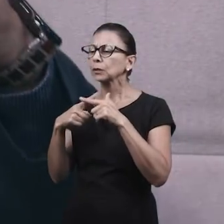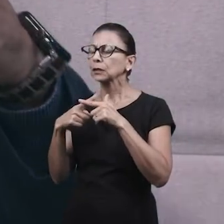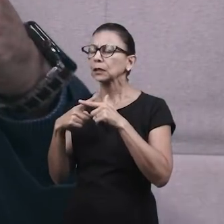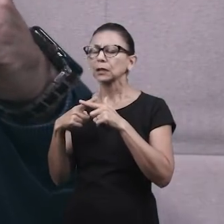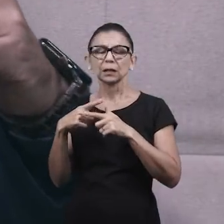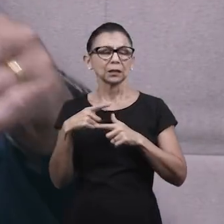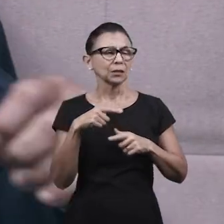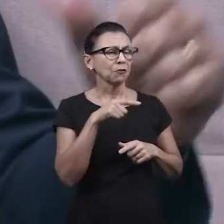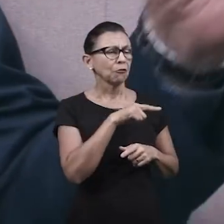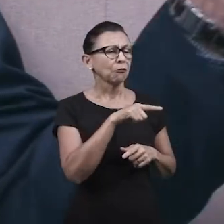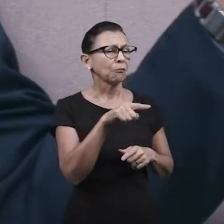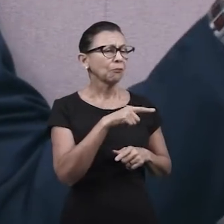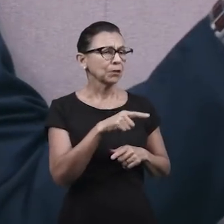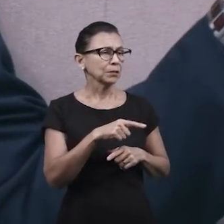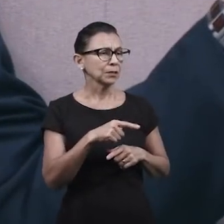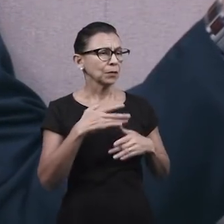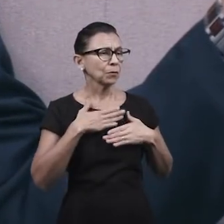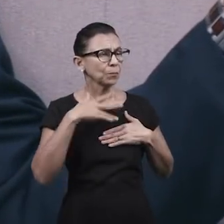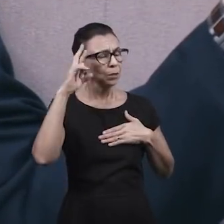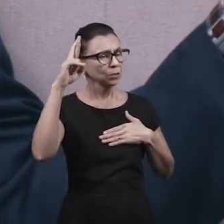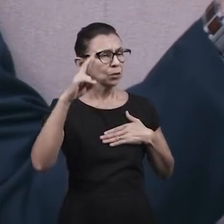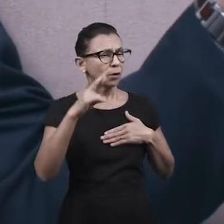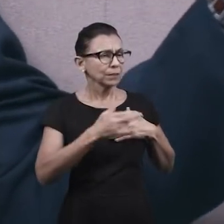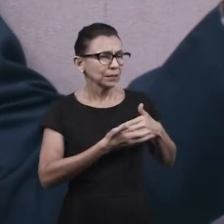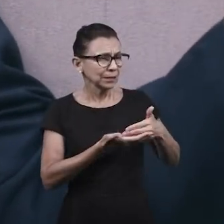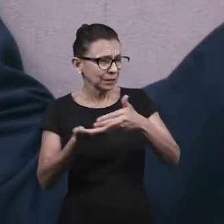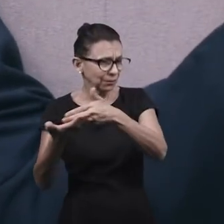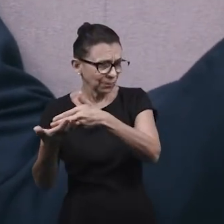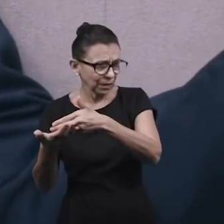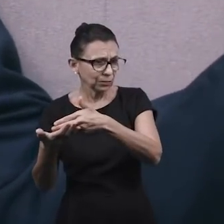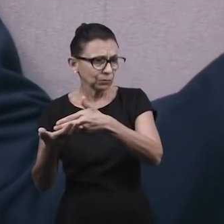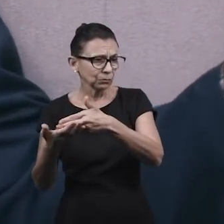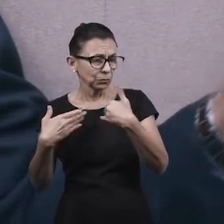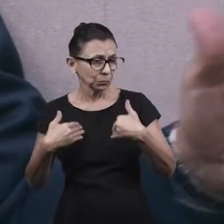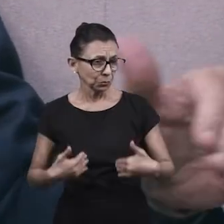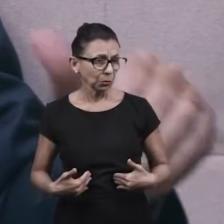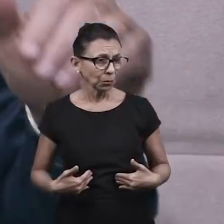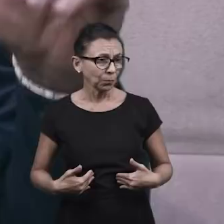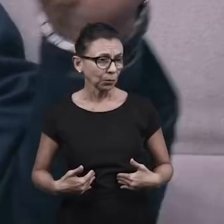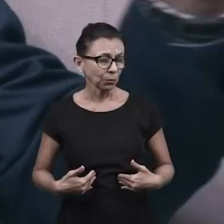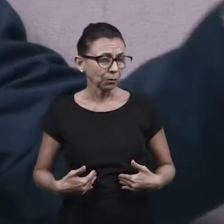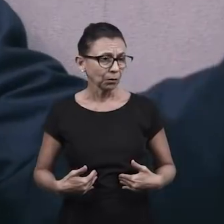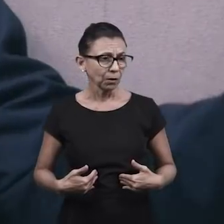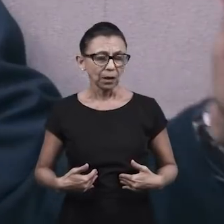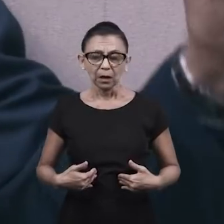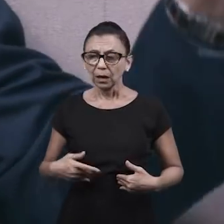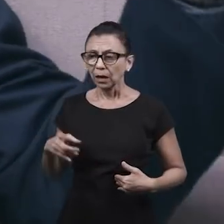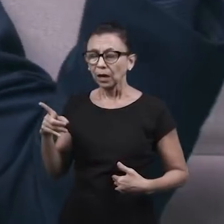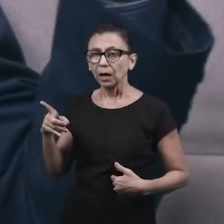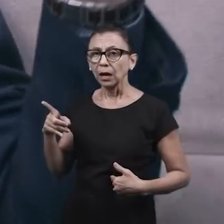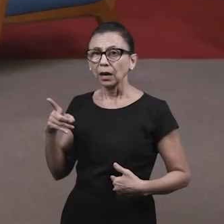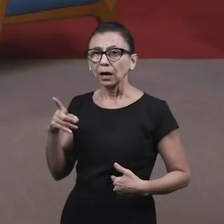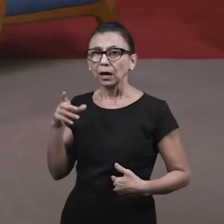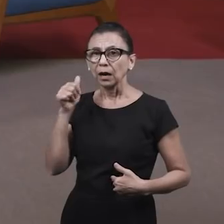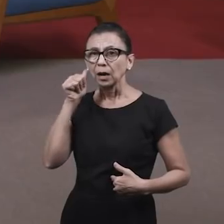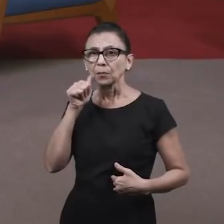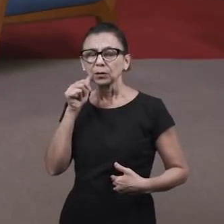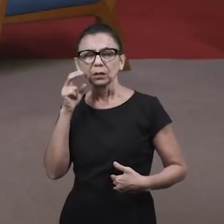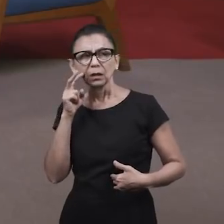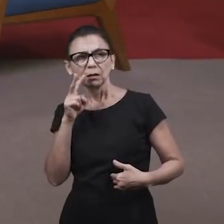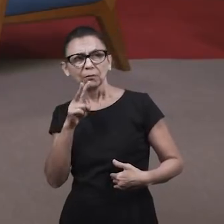ela alcança algo que estava oculto, que era a sua ressurreição. Jesus não está mais no sepulcro, a cruz